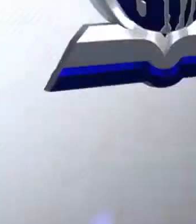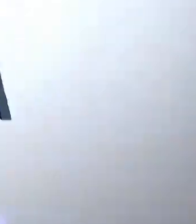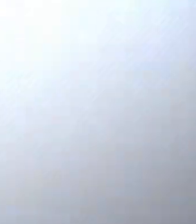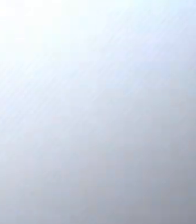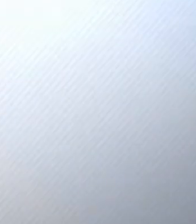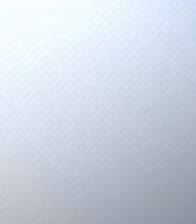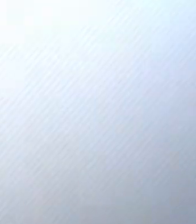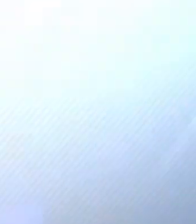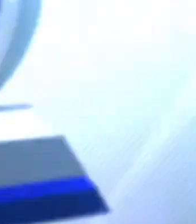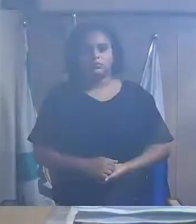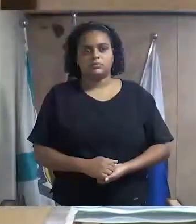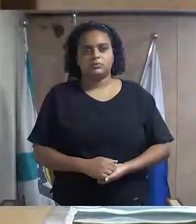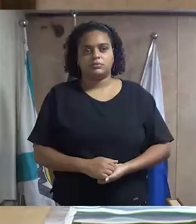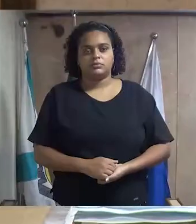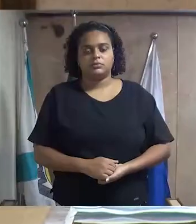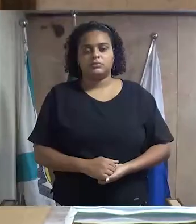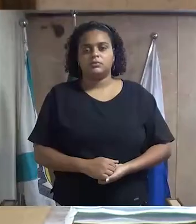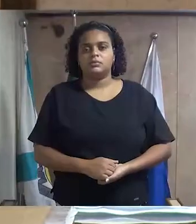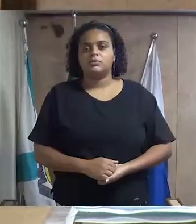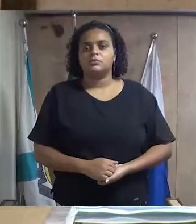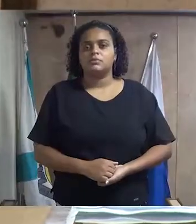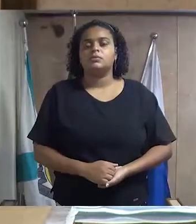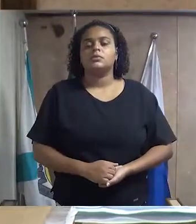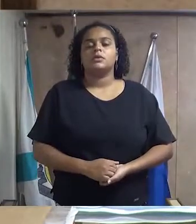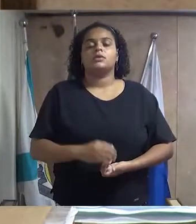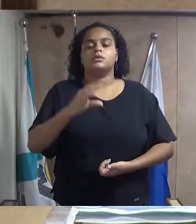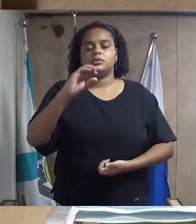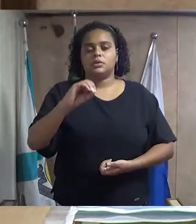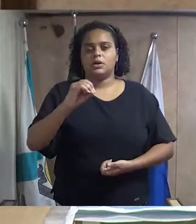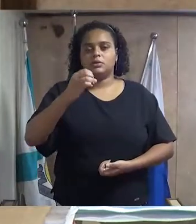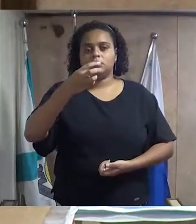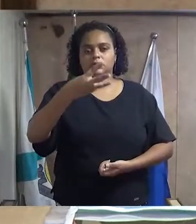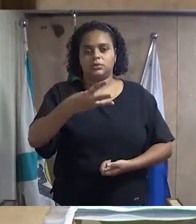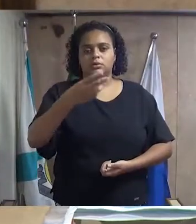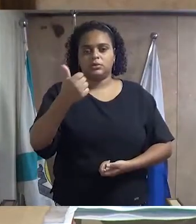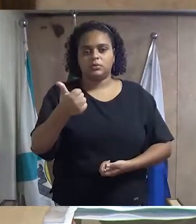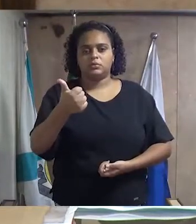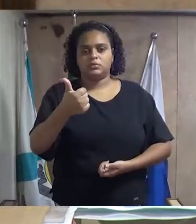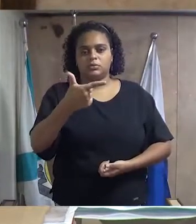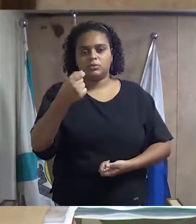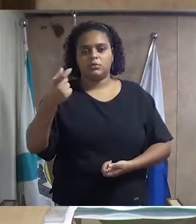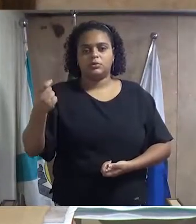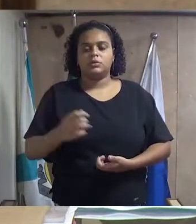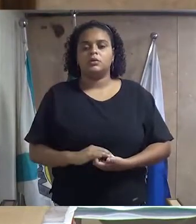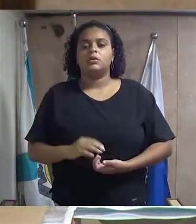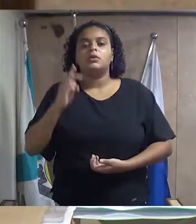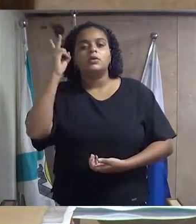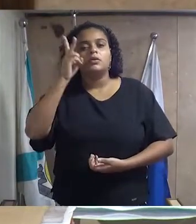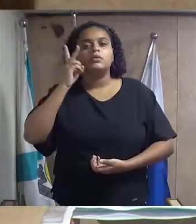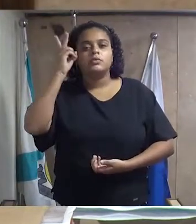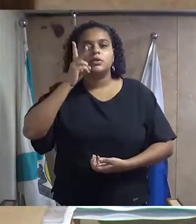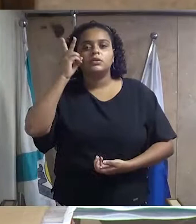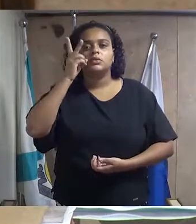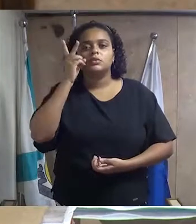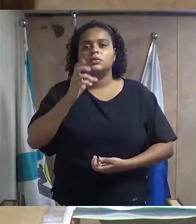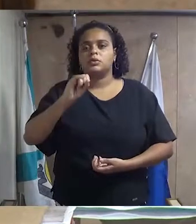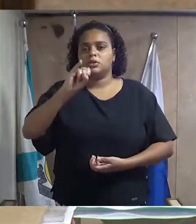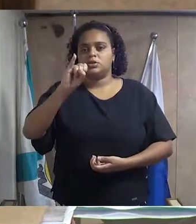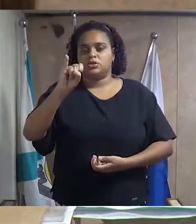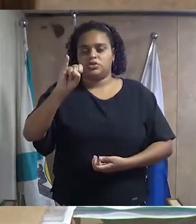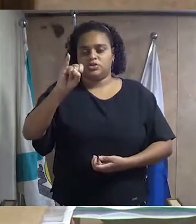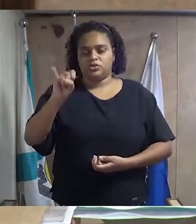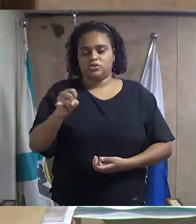Indicação 031/2021, do excelentíssimo senhor vereador Jackson